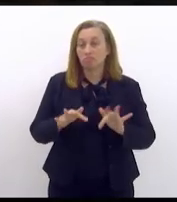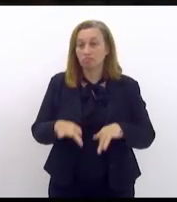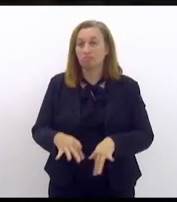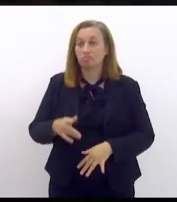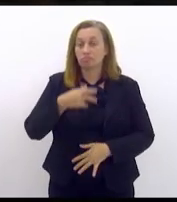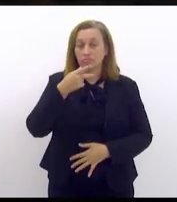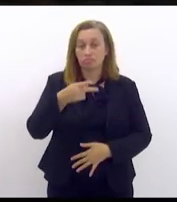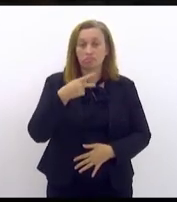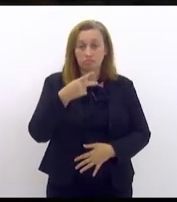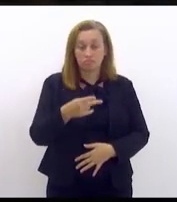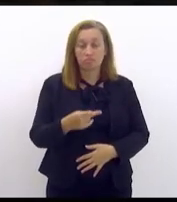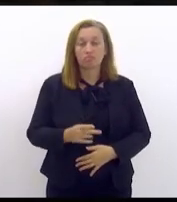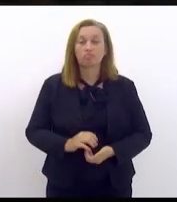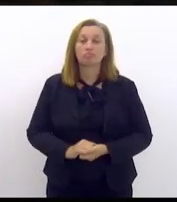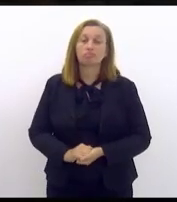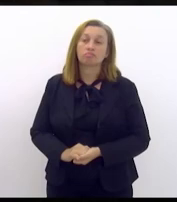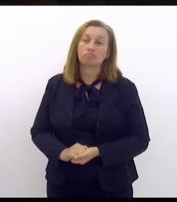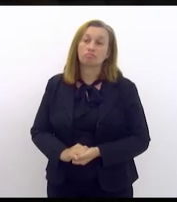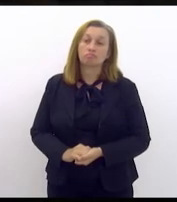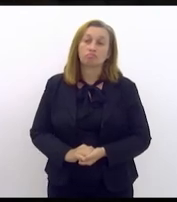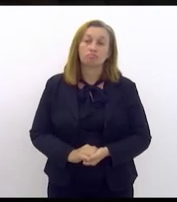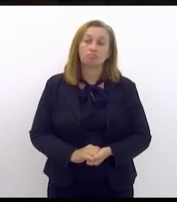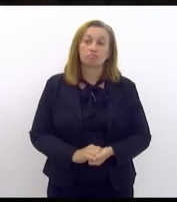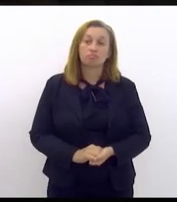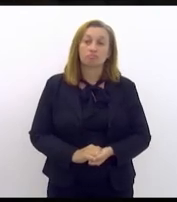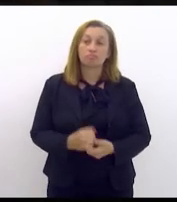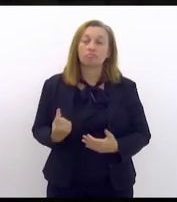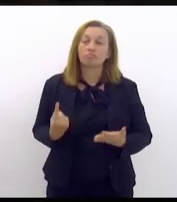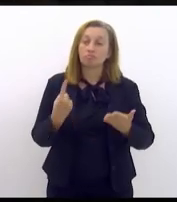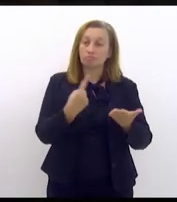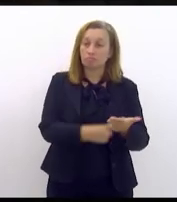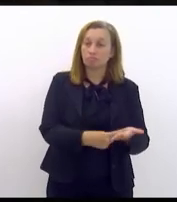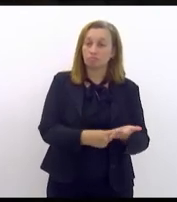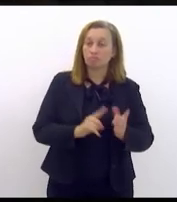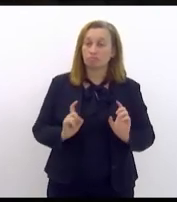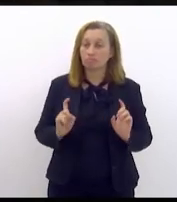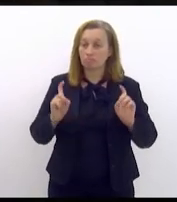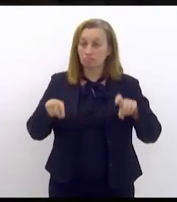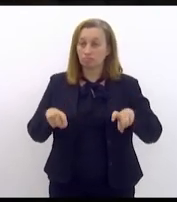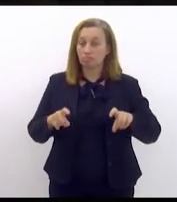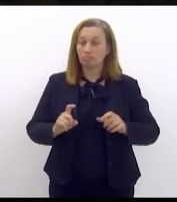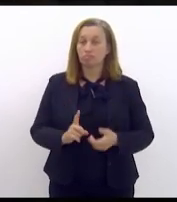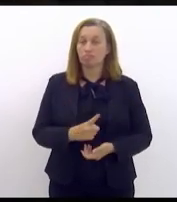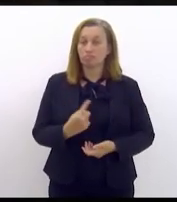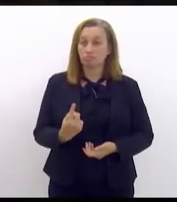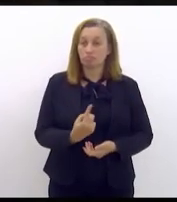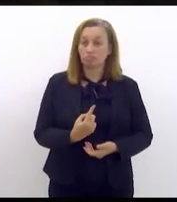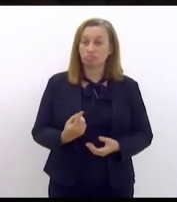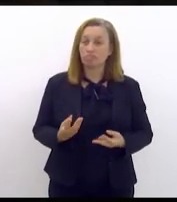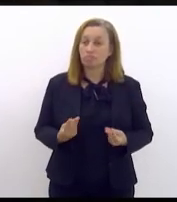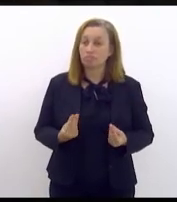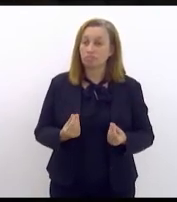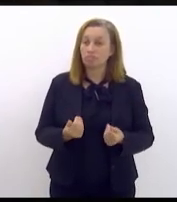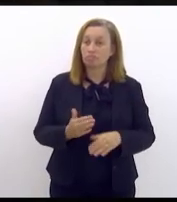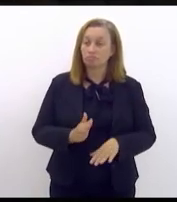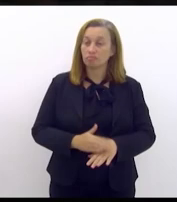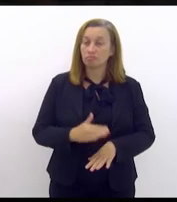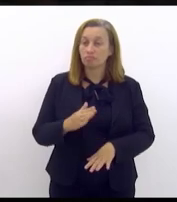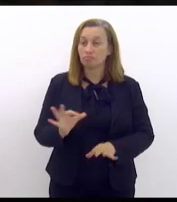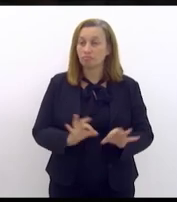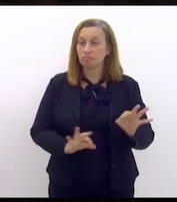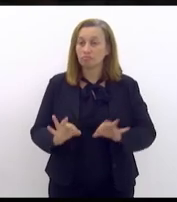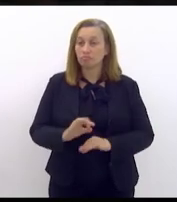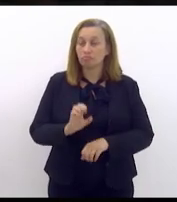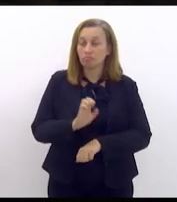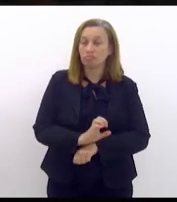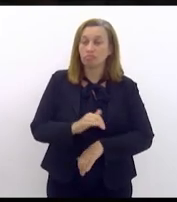aqui reiterando o compromisso da nossa mandata com a apreciação mais detida do Plano Estadual